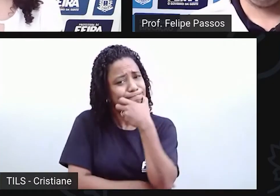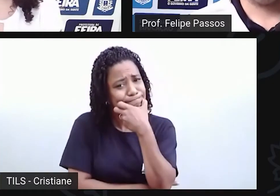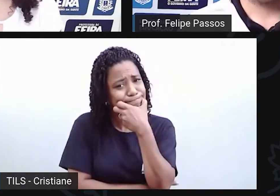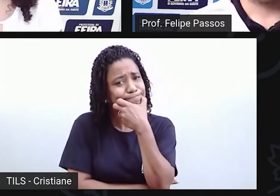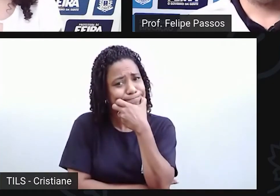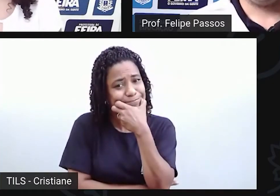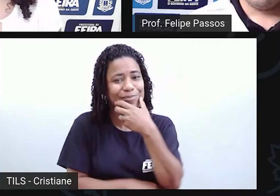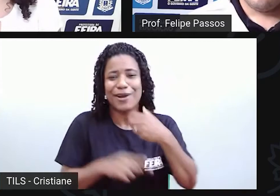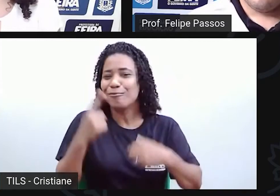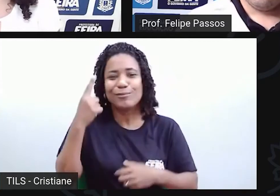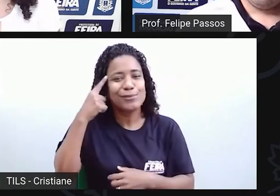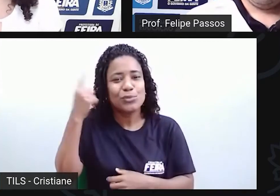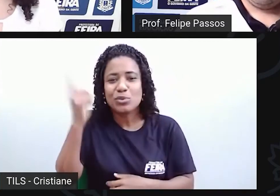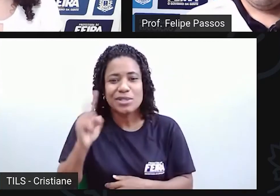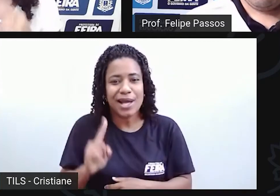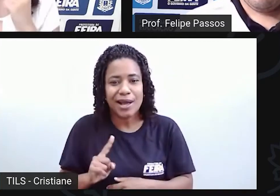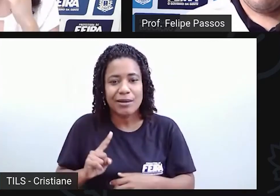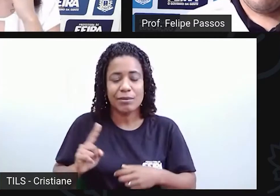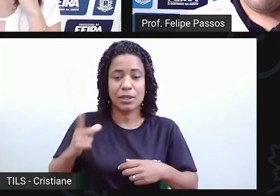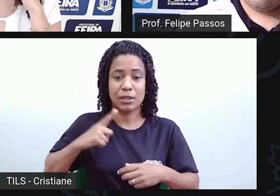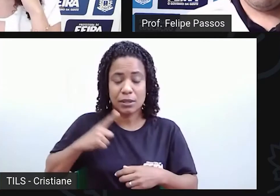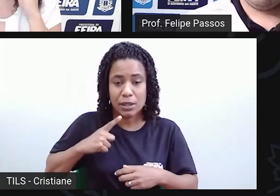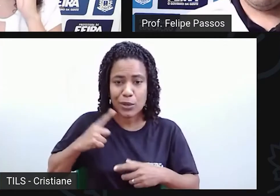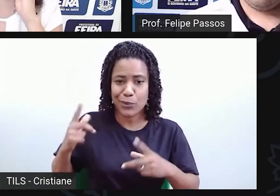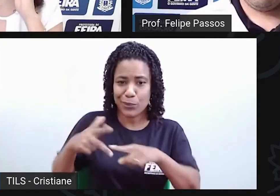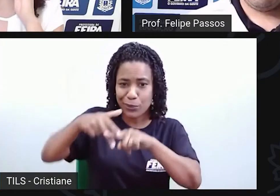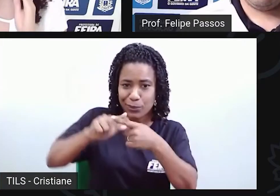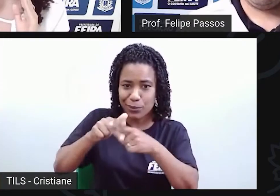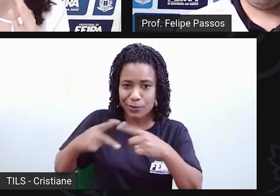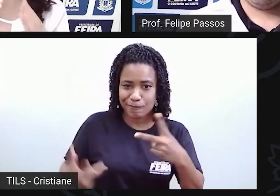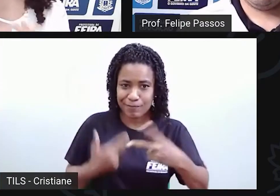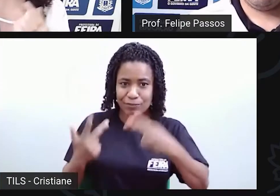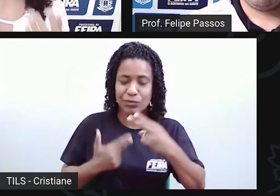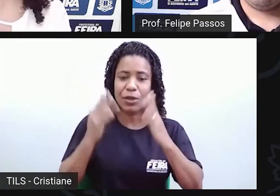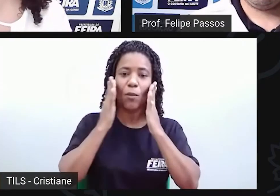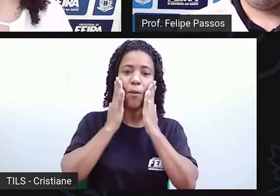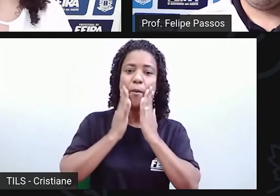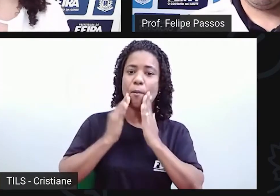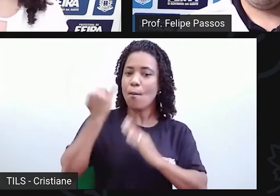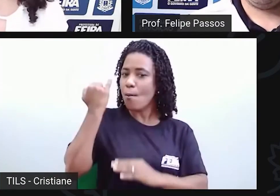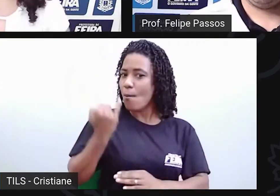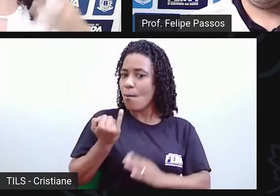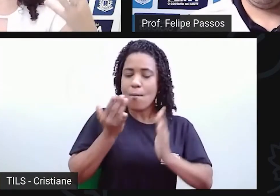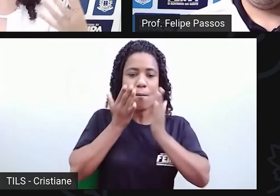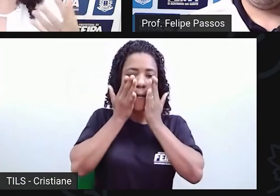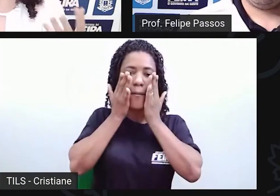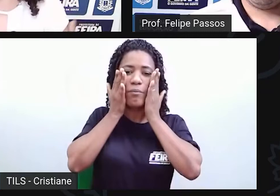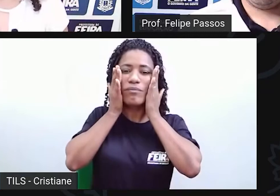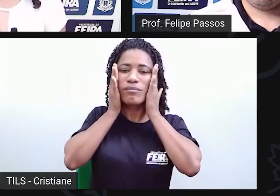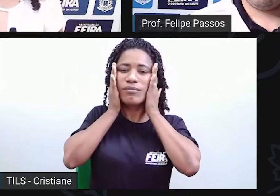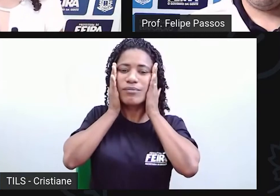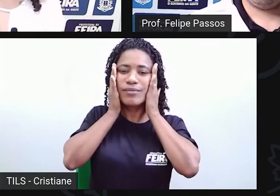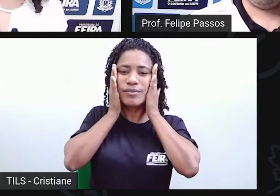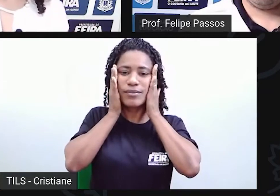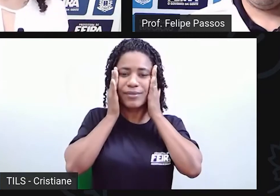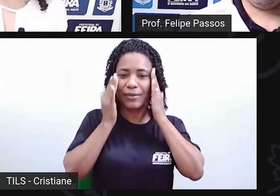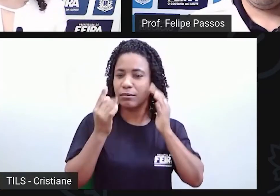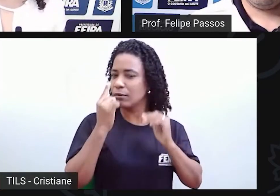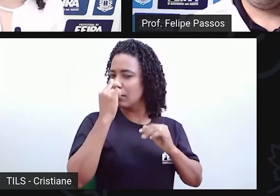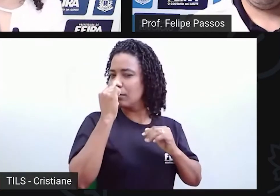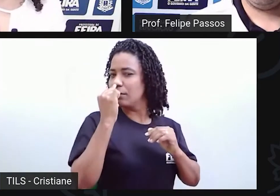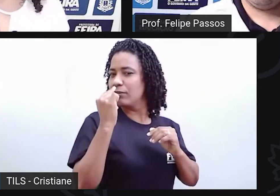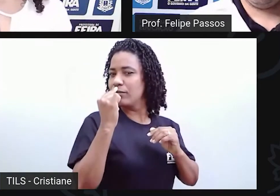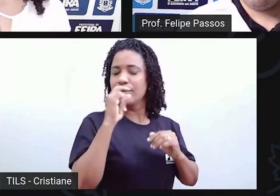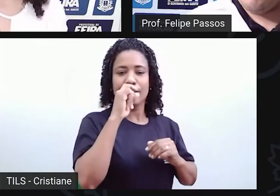digitalmente. Então, a edição que afina, rejuvenesce, alonga, coloca gominhos